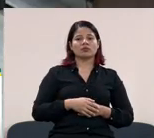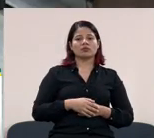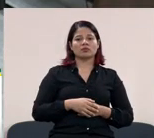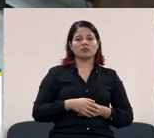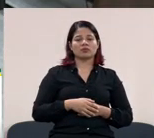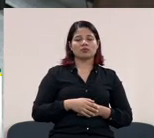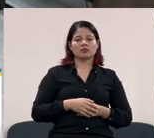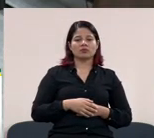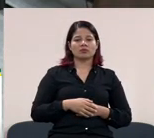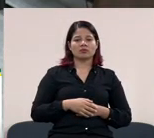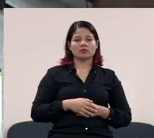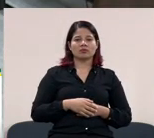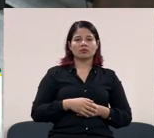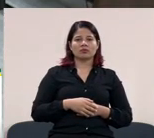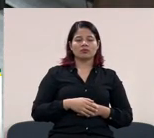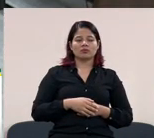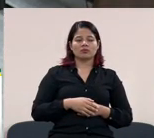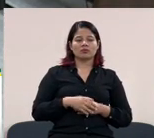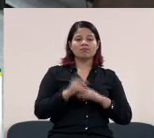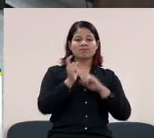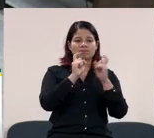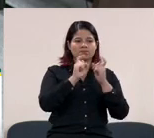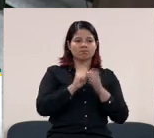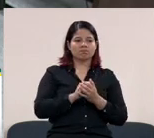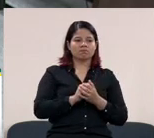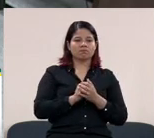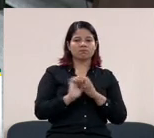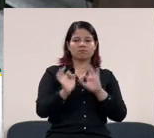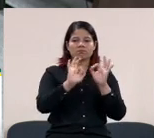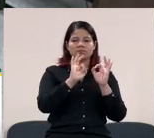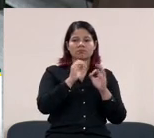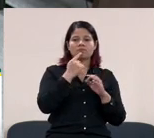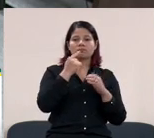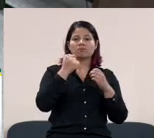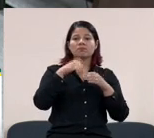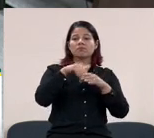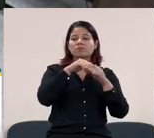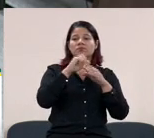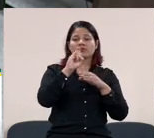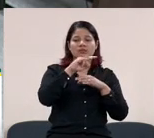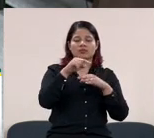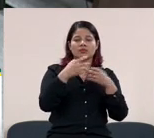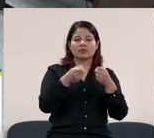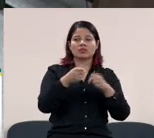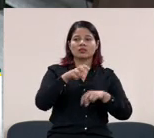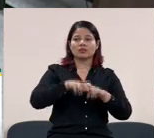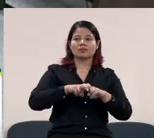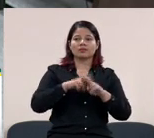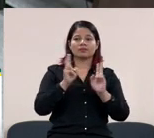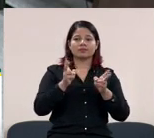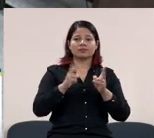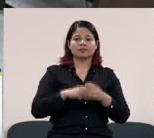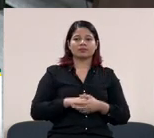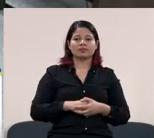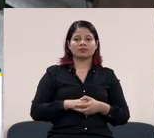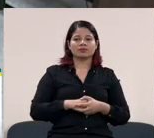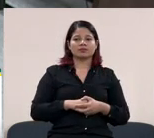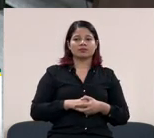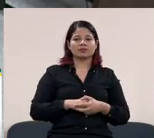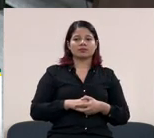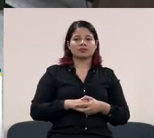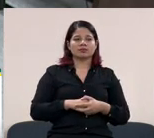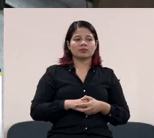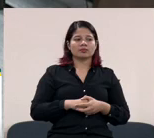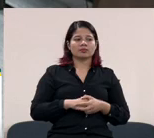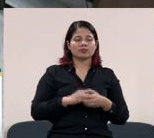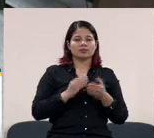Está em discussão. Não havendo quem queira discutir, está em votação. Os deputados estiverem de acordo, permaneçam como